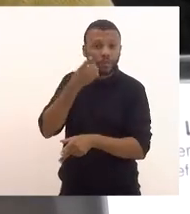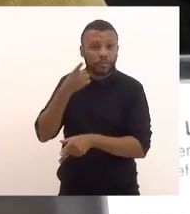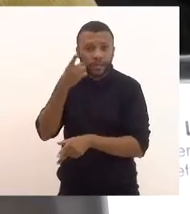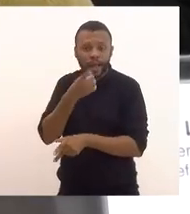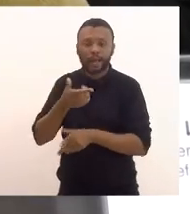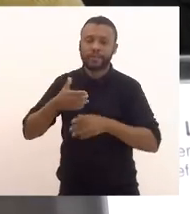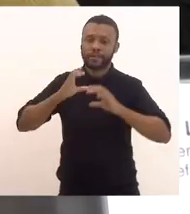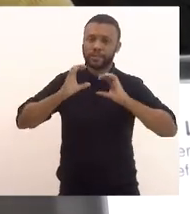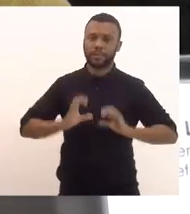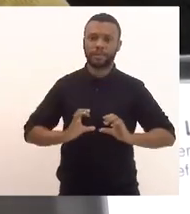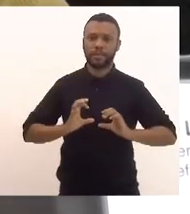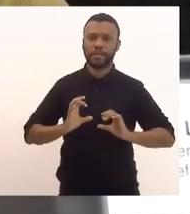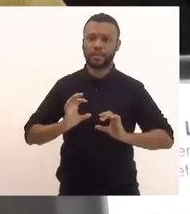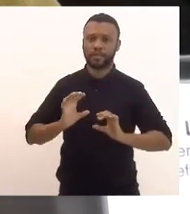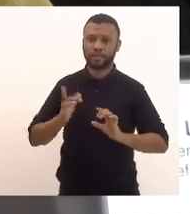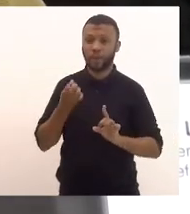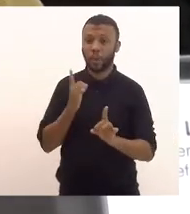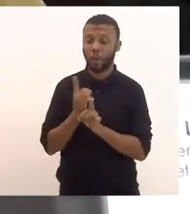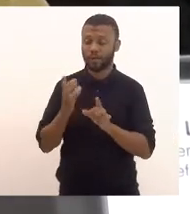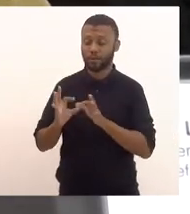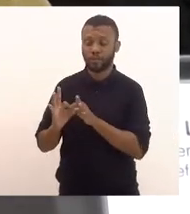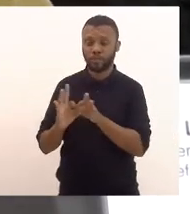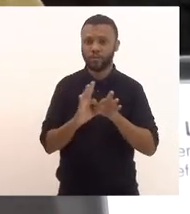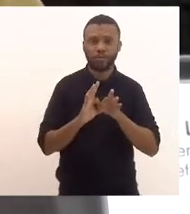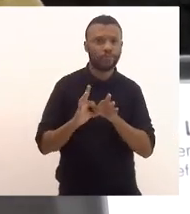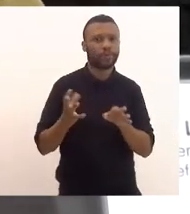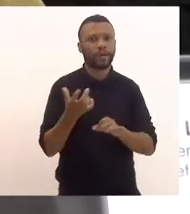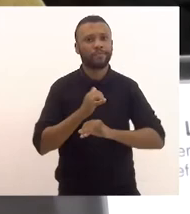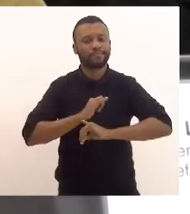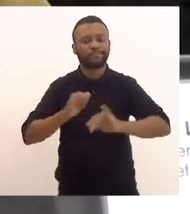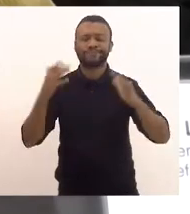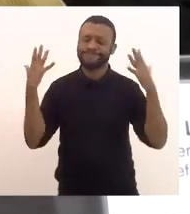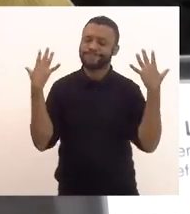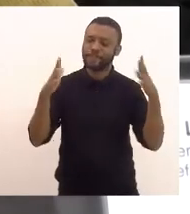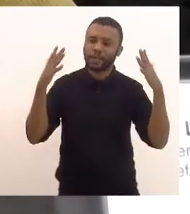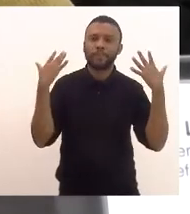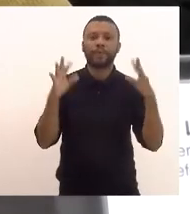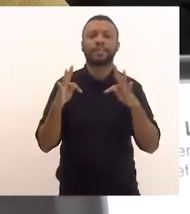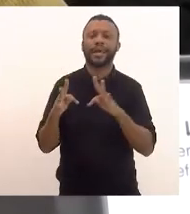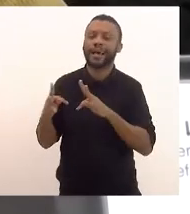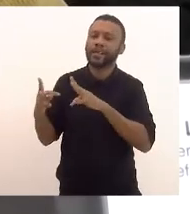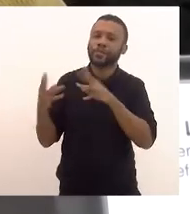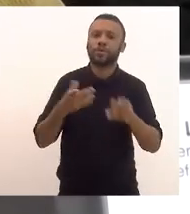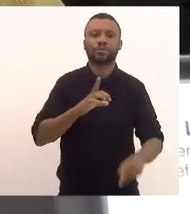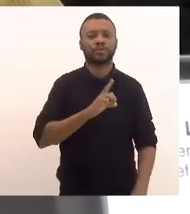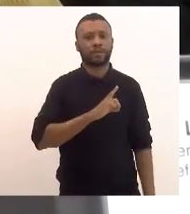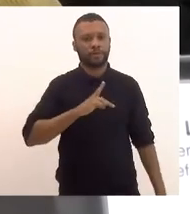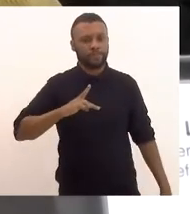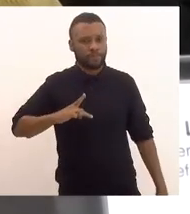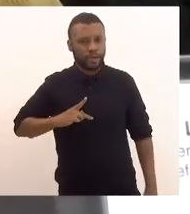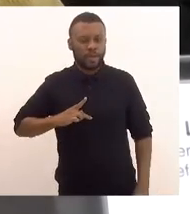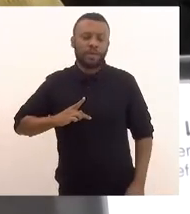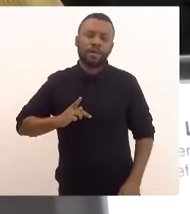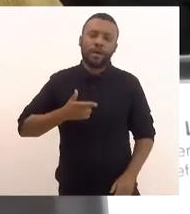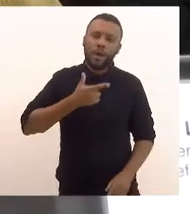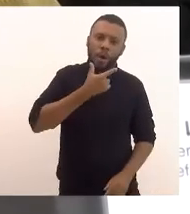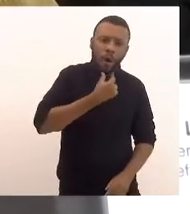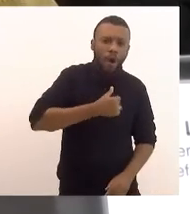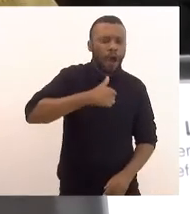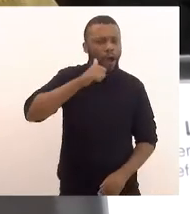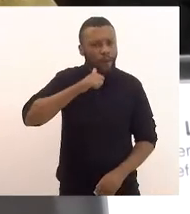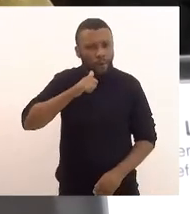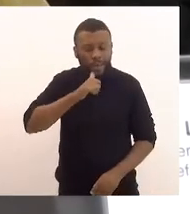encontram de mãos dadas eu gostaria de parabenizar a todos os Defensores todas as defensorias